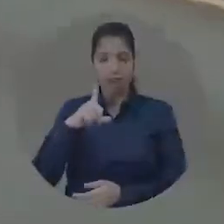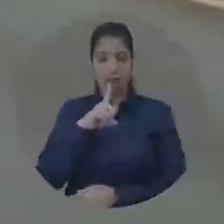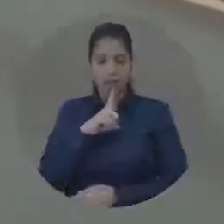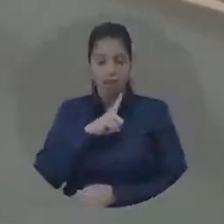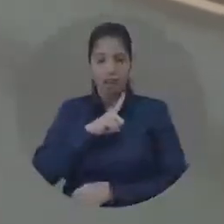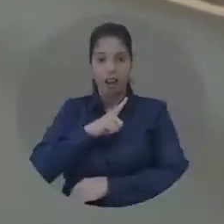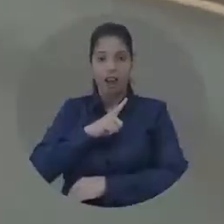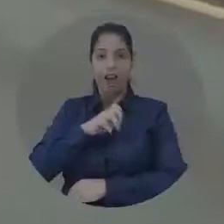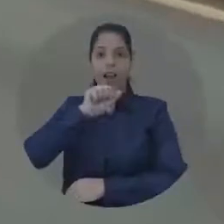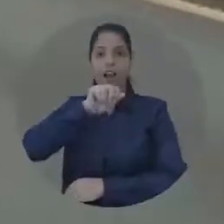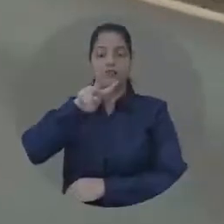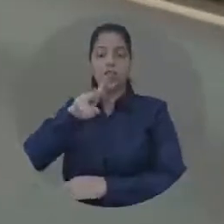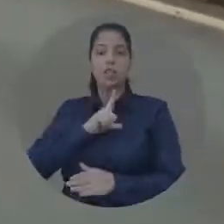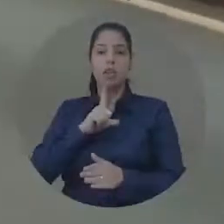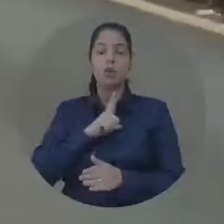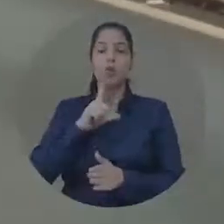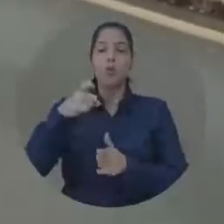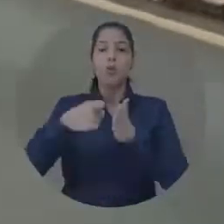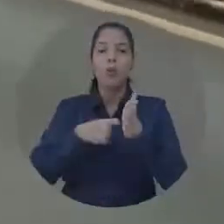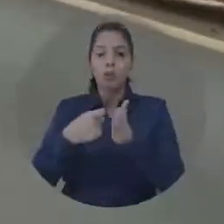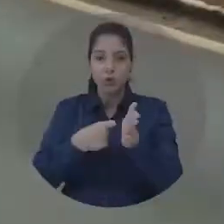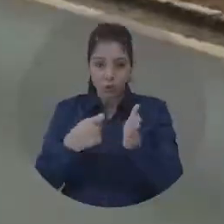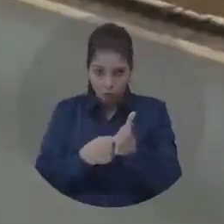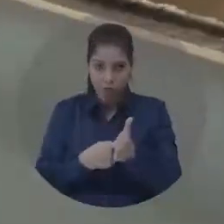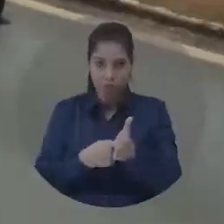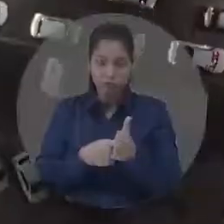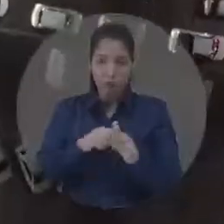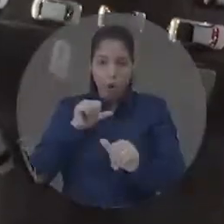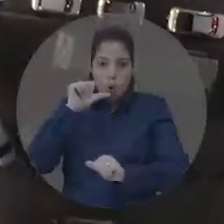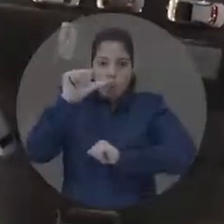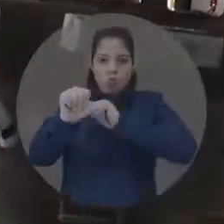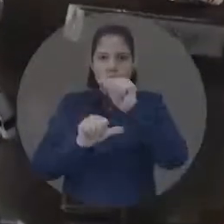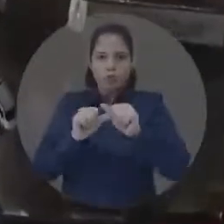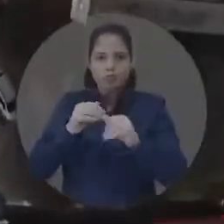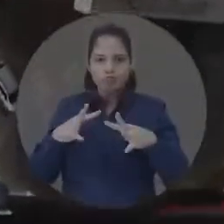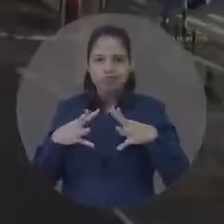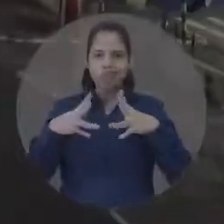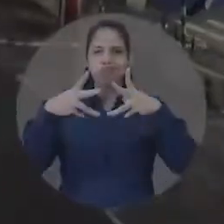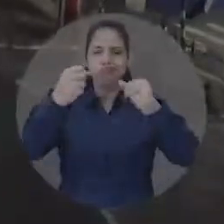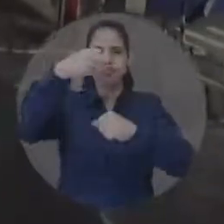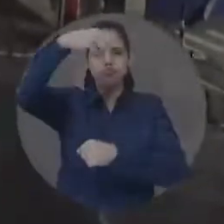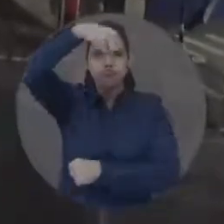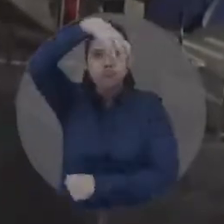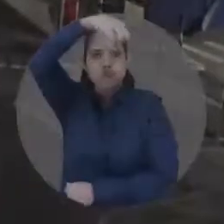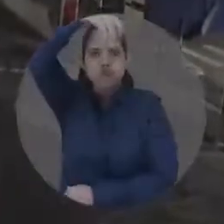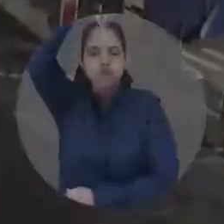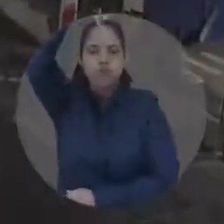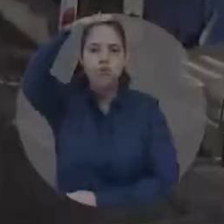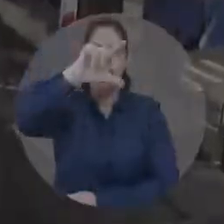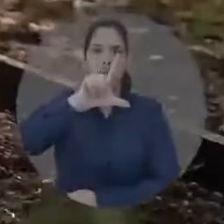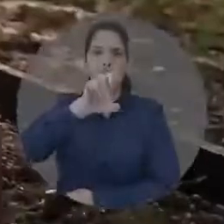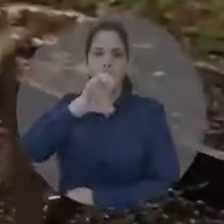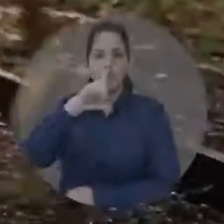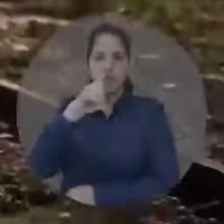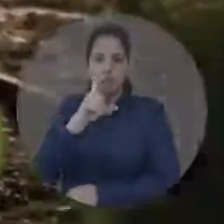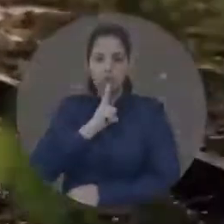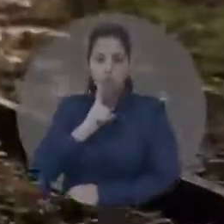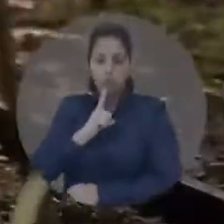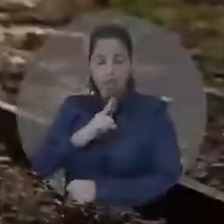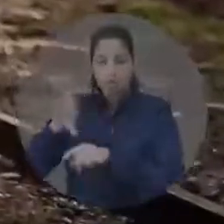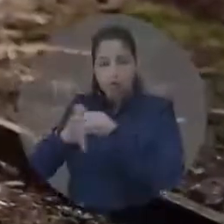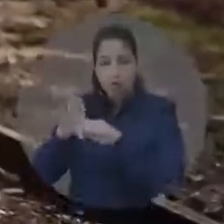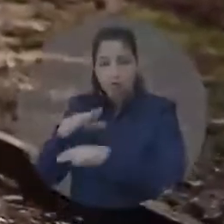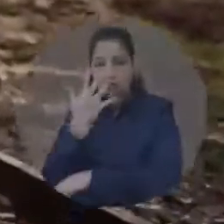Aqui estamos na Avenida Fernando Corrêa da Costa. Estamos colocando toda a iluminação da via com lâmpadas de LED e